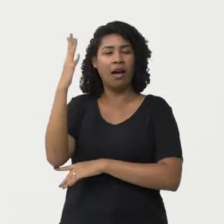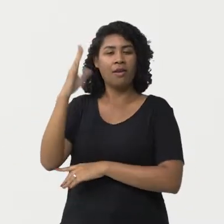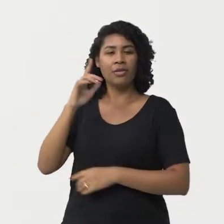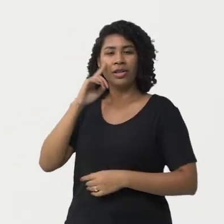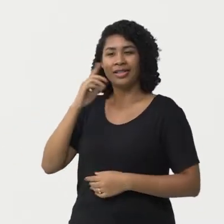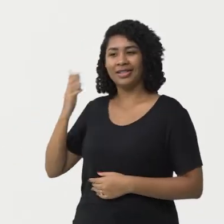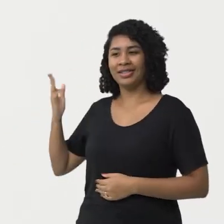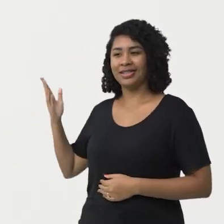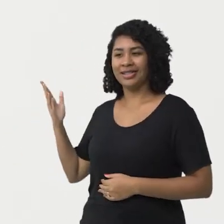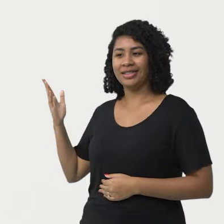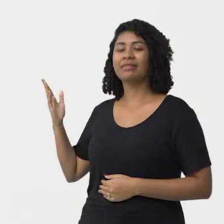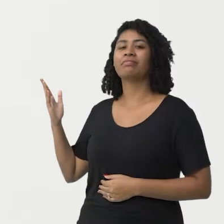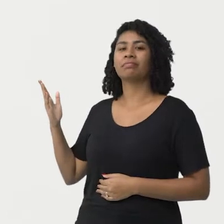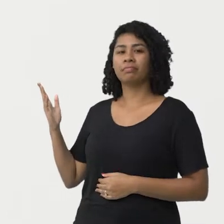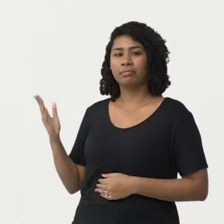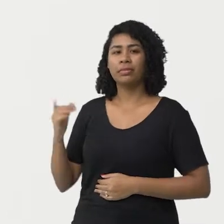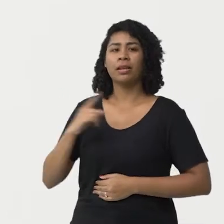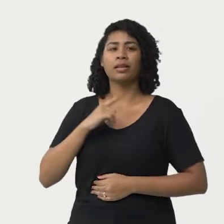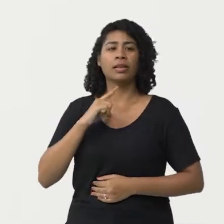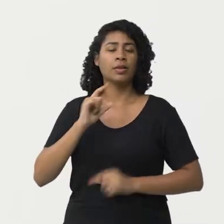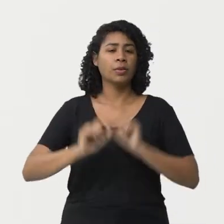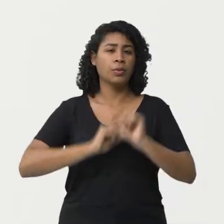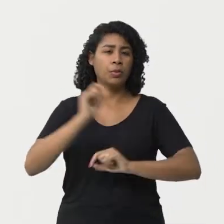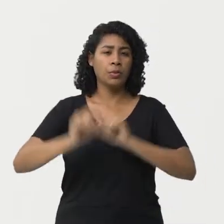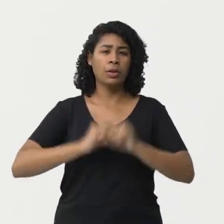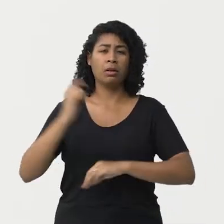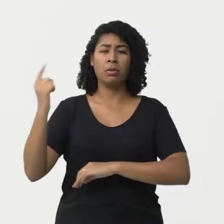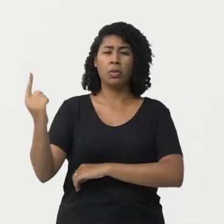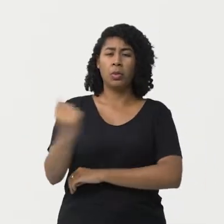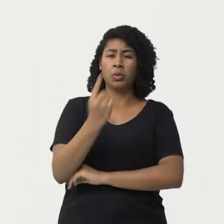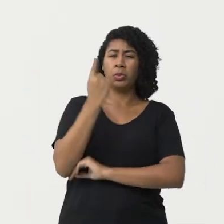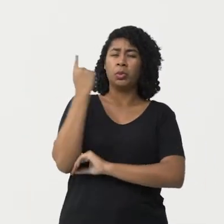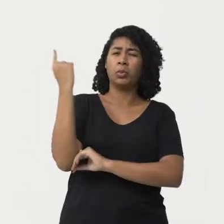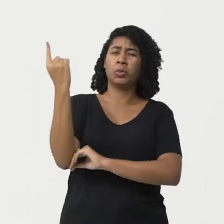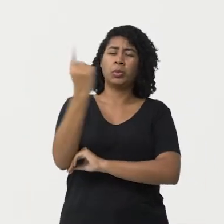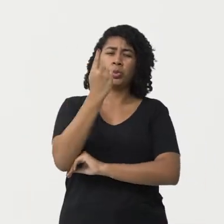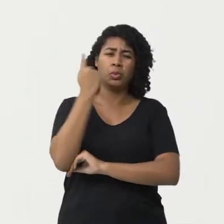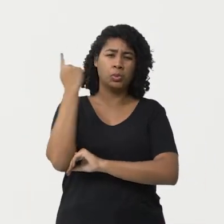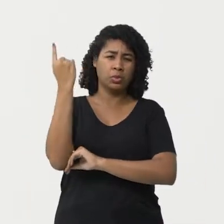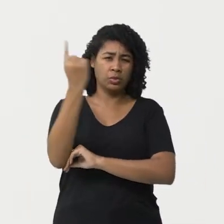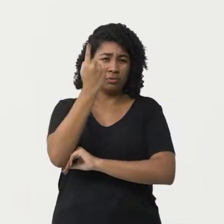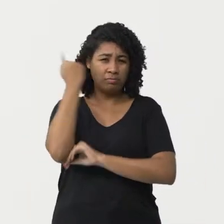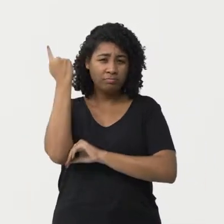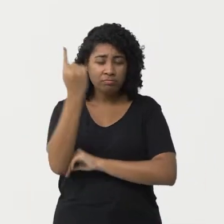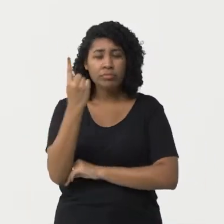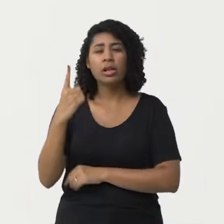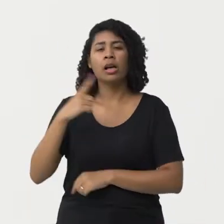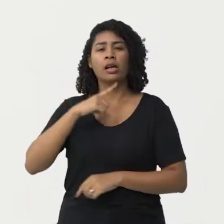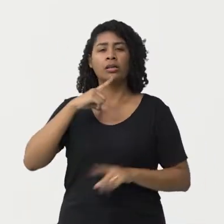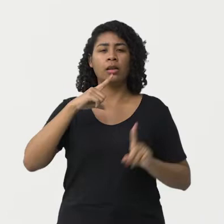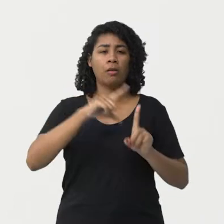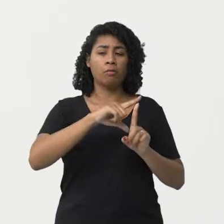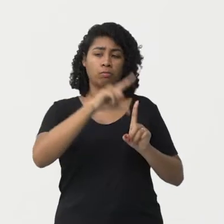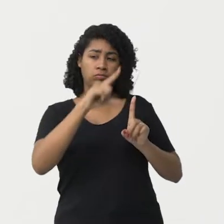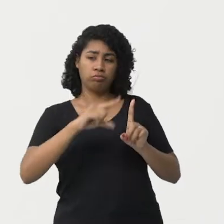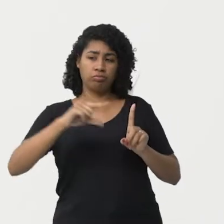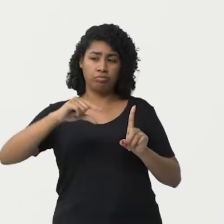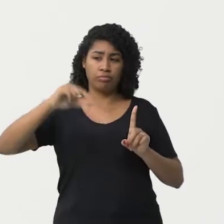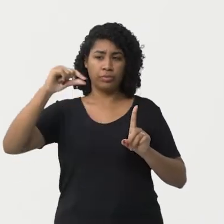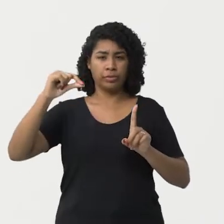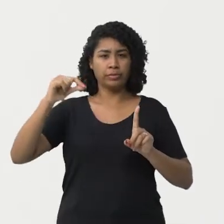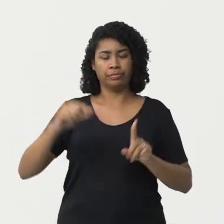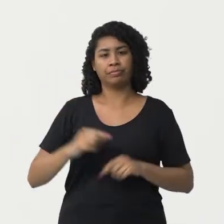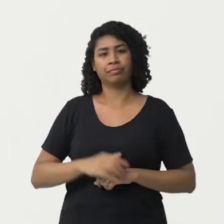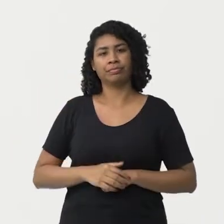árvores com dezenas de alturas, e ela vai ter folhas mais pontiagudas e folhas